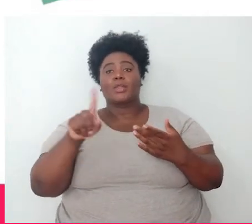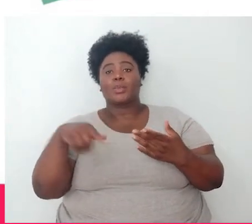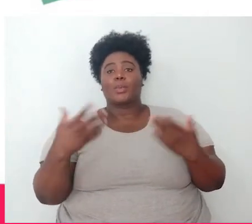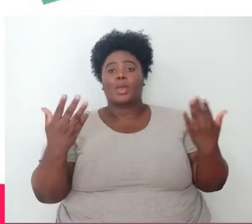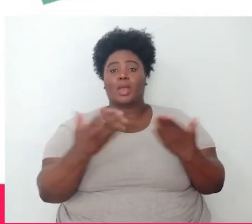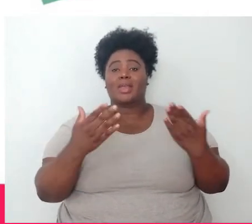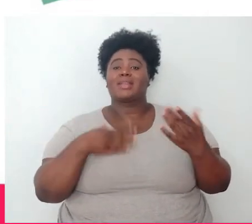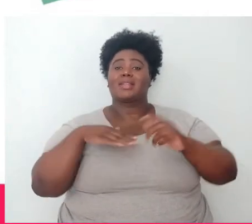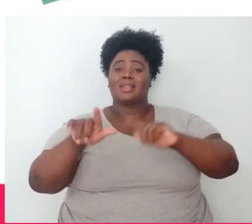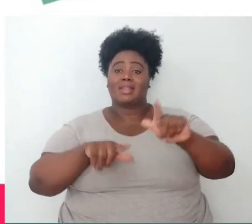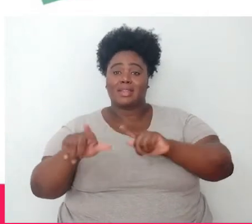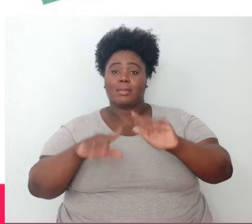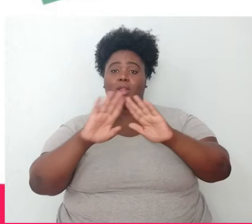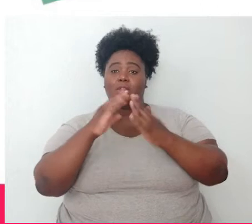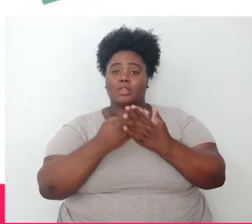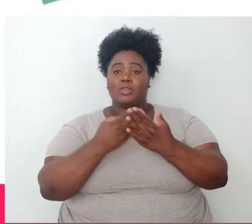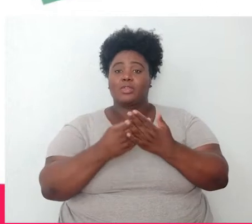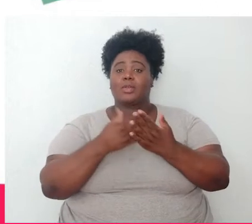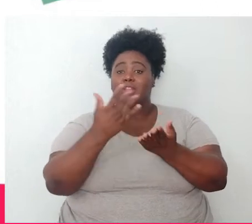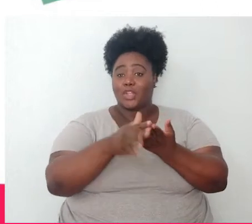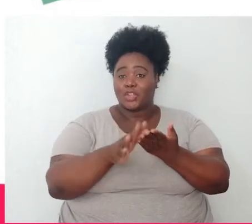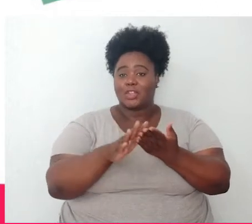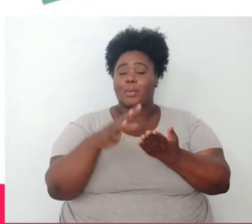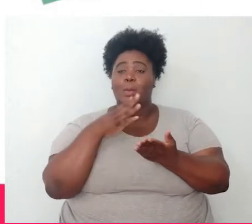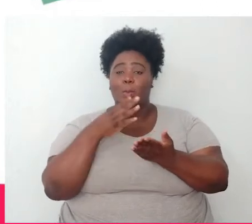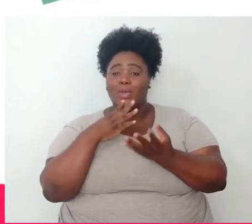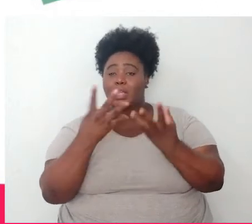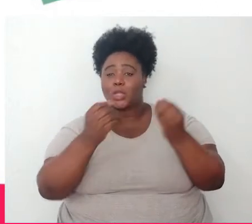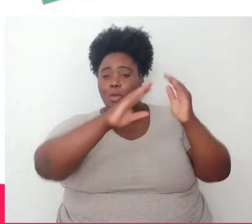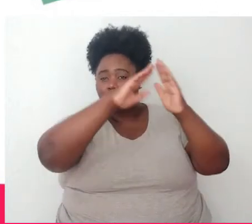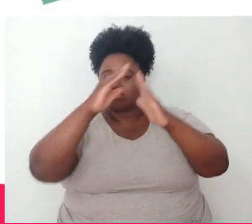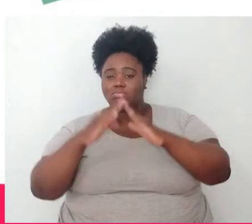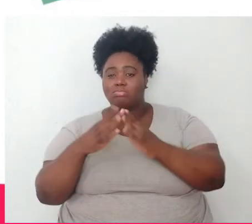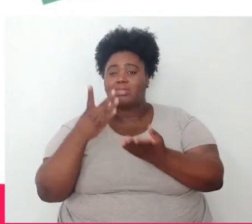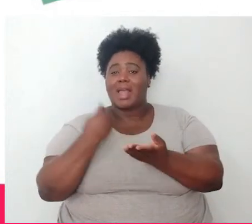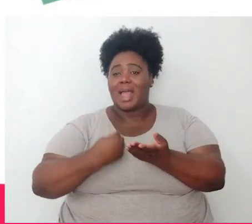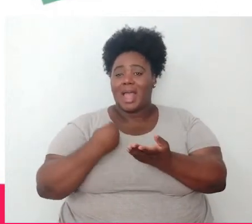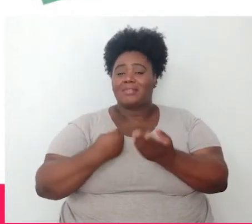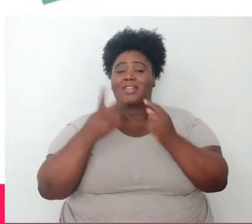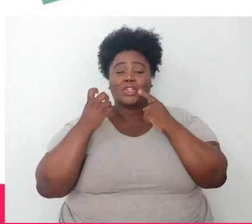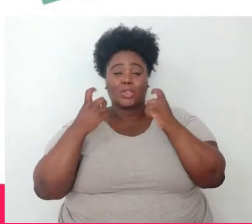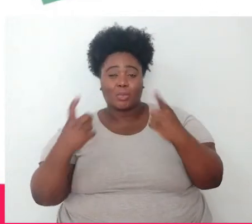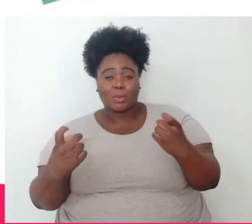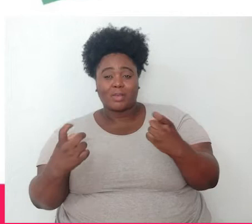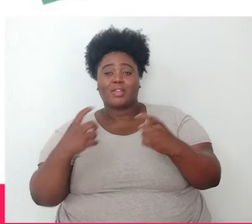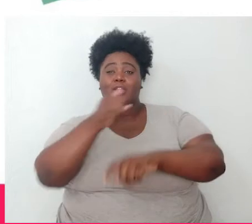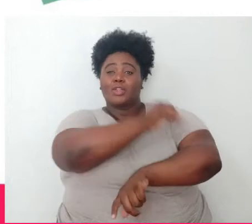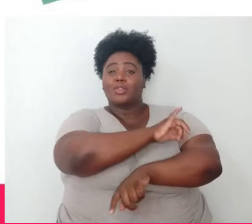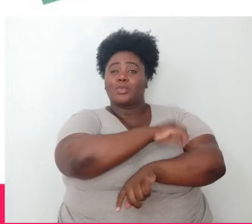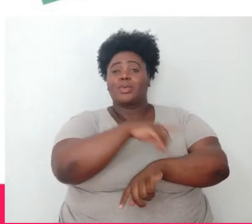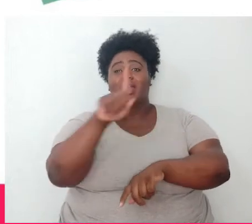estou trabalhando com escolas de samba na cidade, conhecendo muitas comunidades, a realidade de uma violência do Rio que é